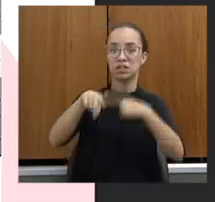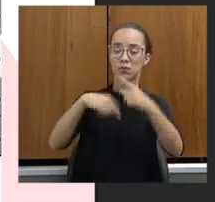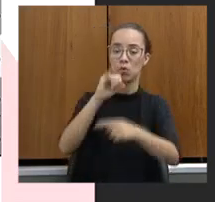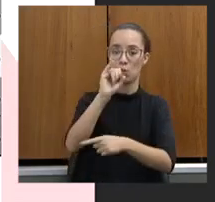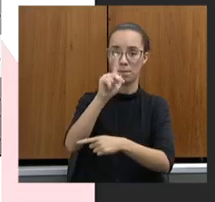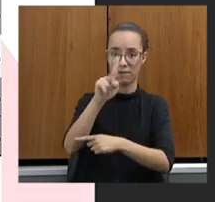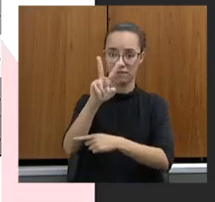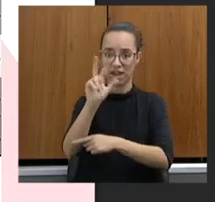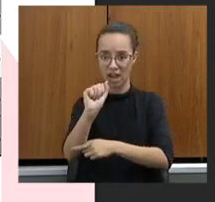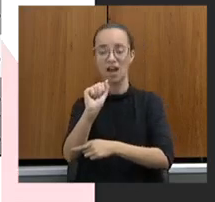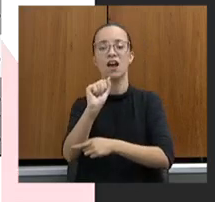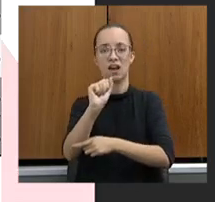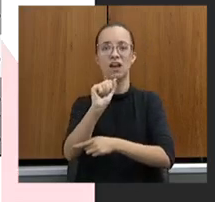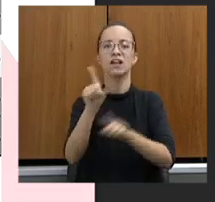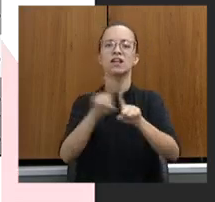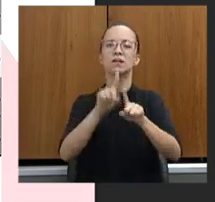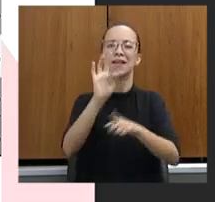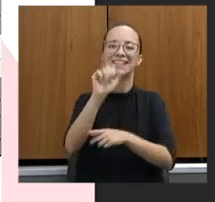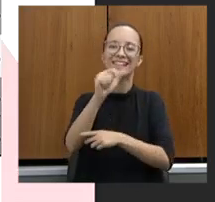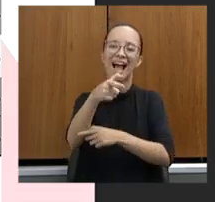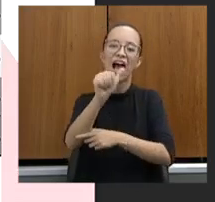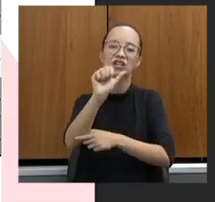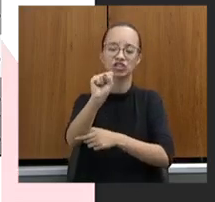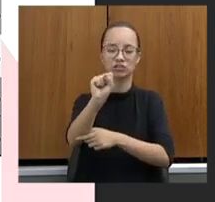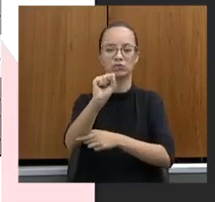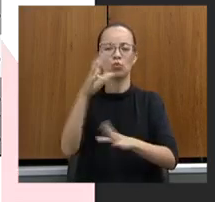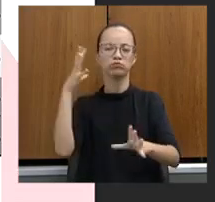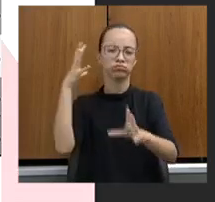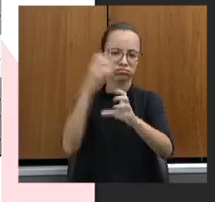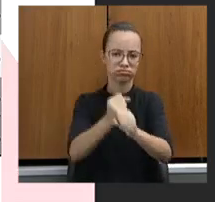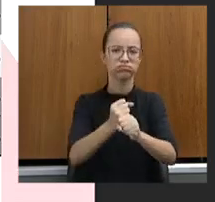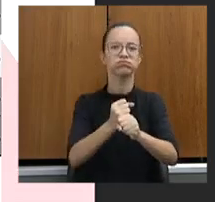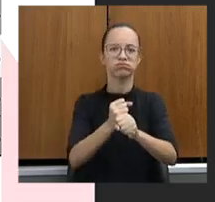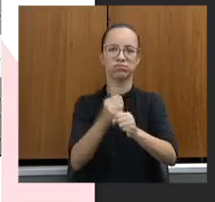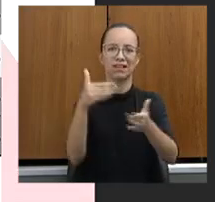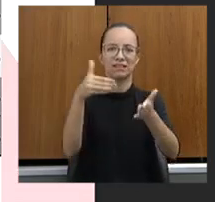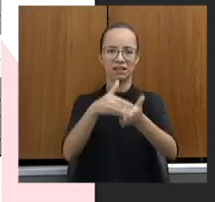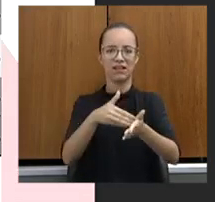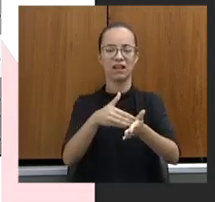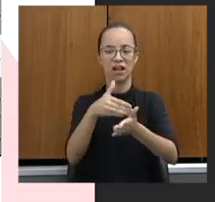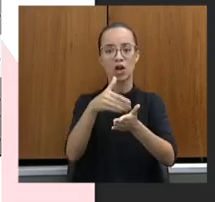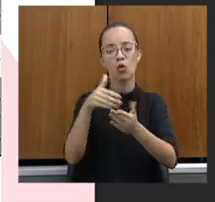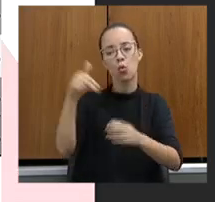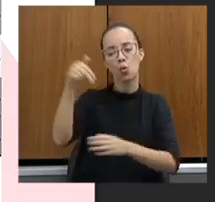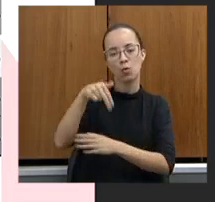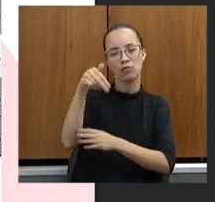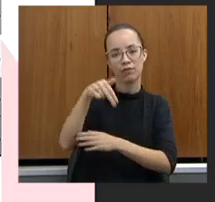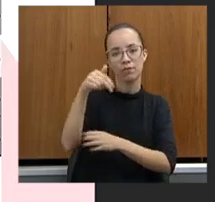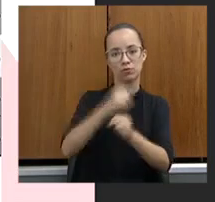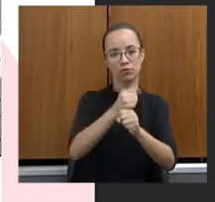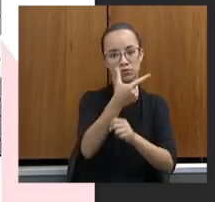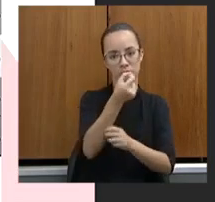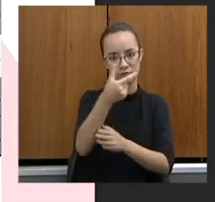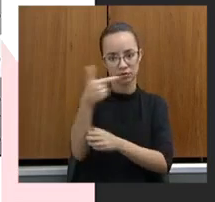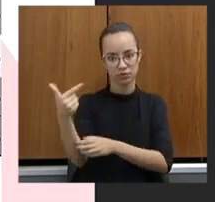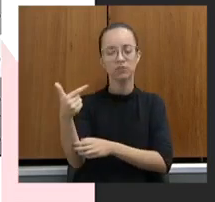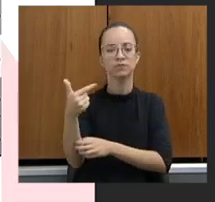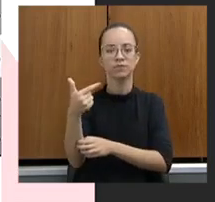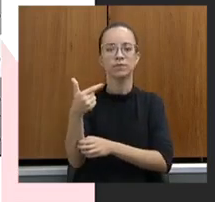e tcd e taxas né num total arrecadado até Novembro de 2022